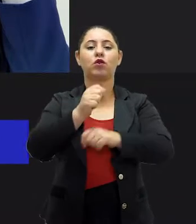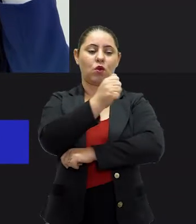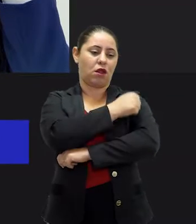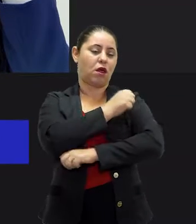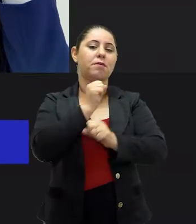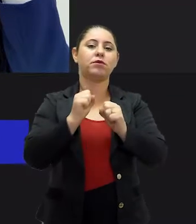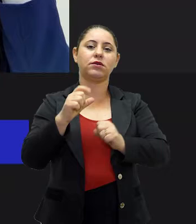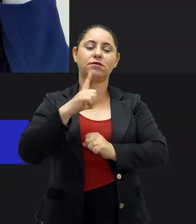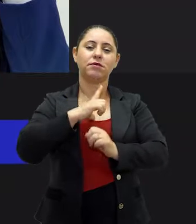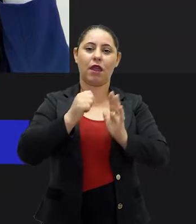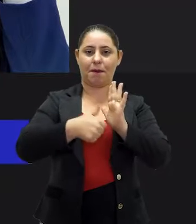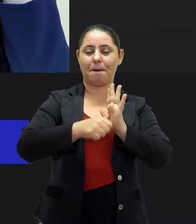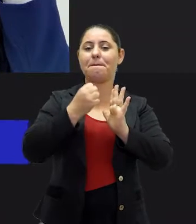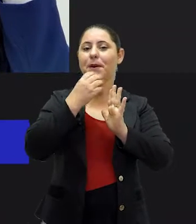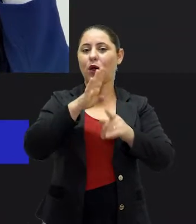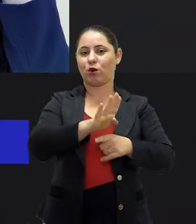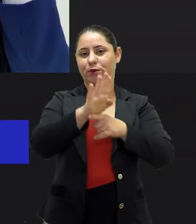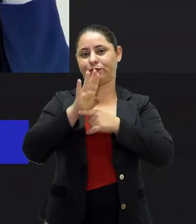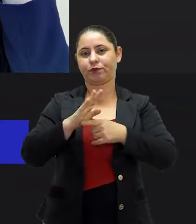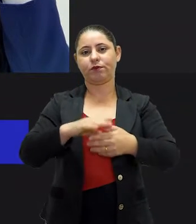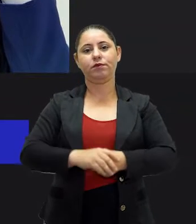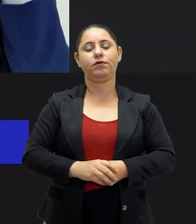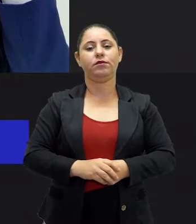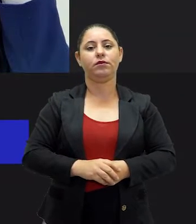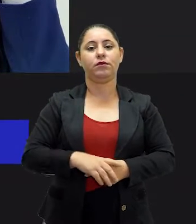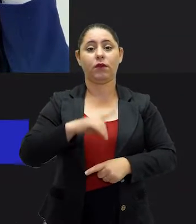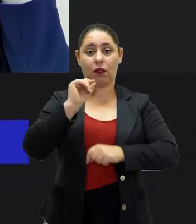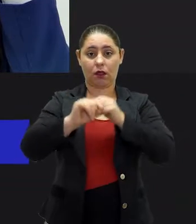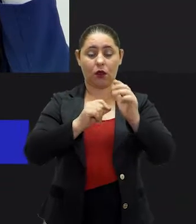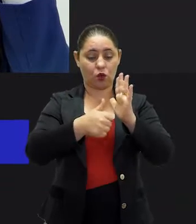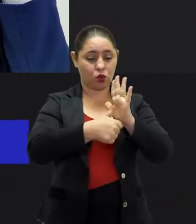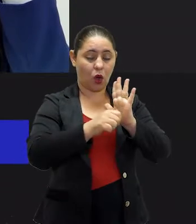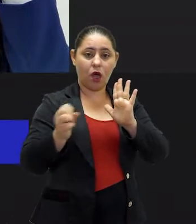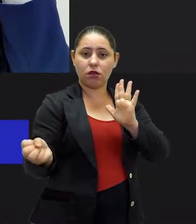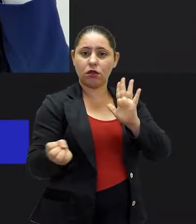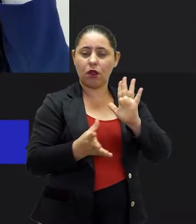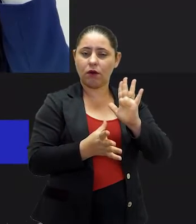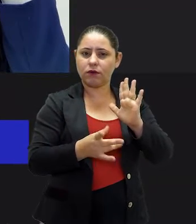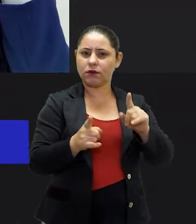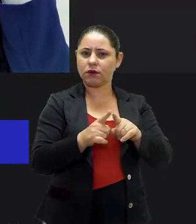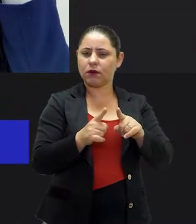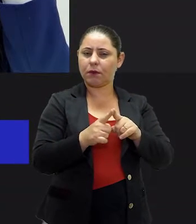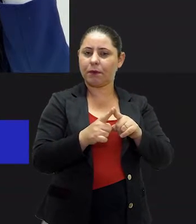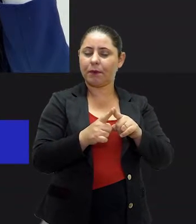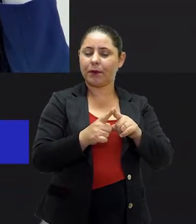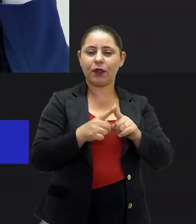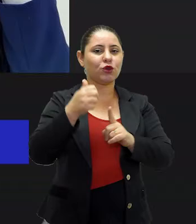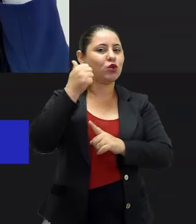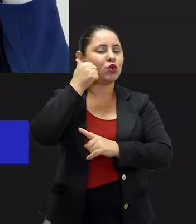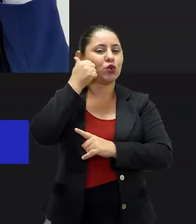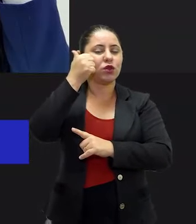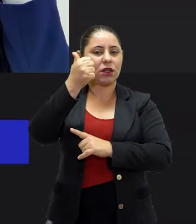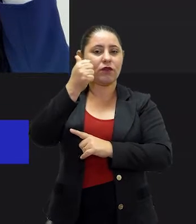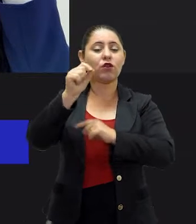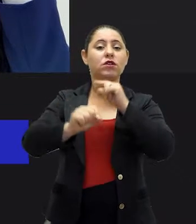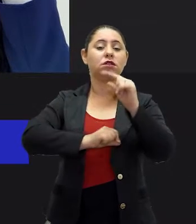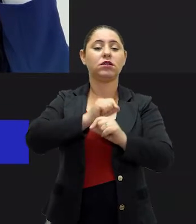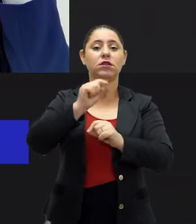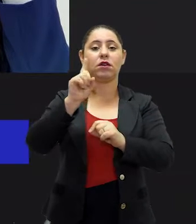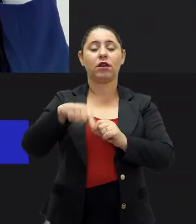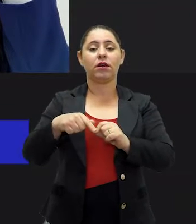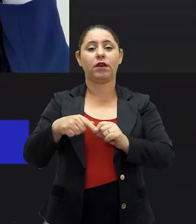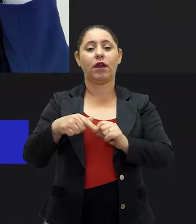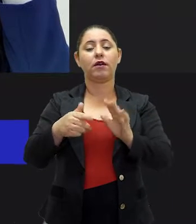que os nossos alunos pudessem ter esse benefício de ter um documento moderno no smartphone que